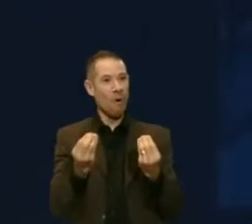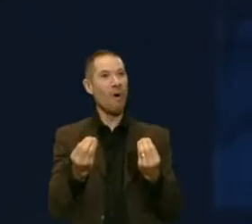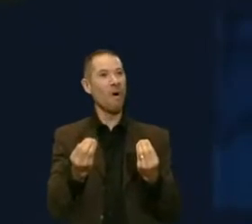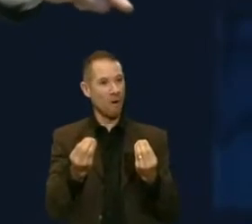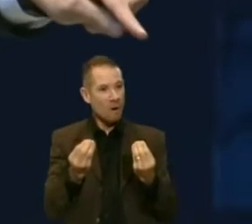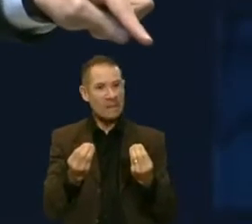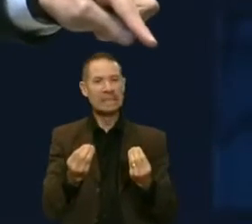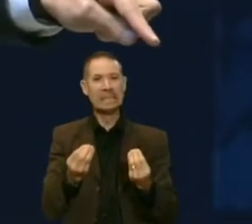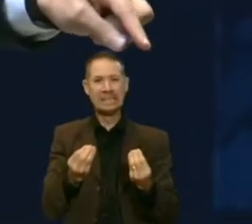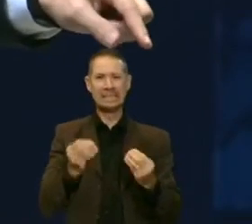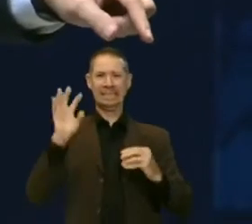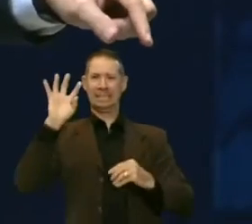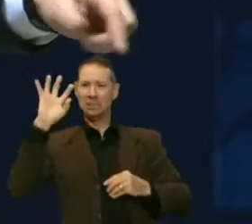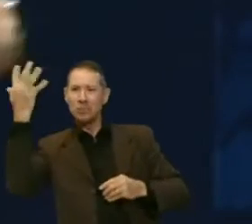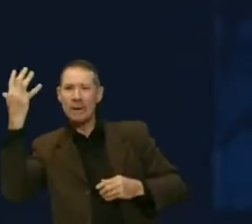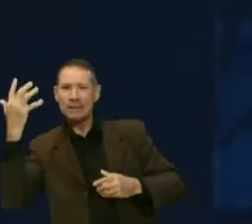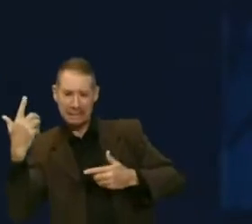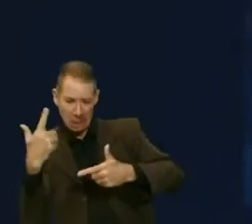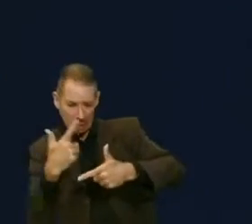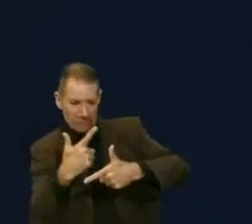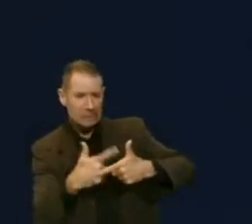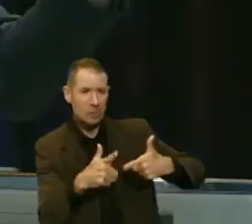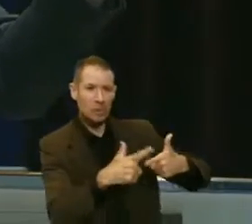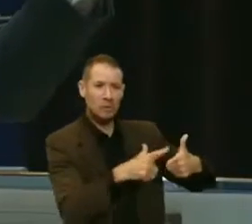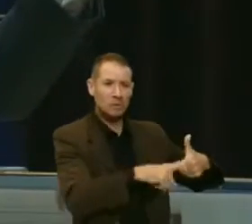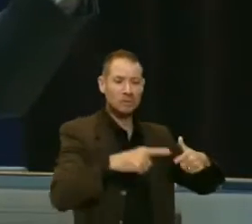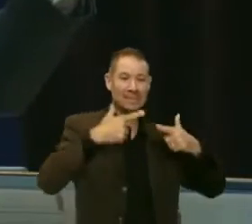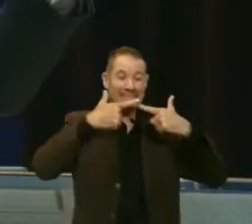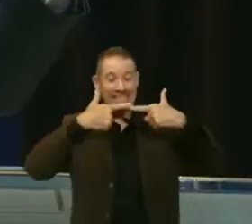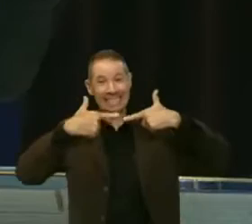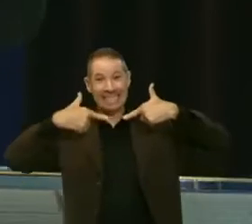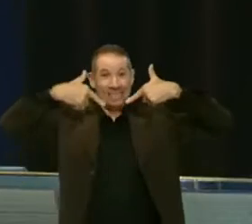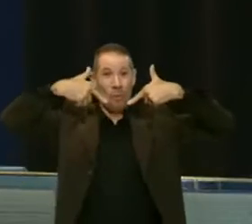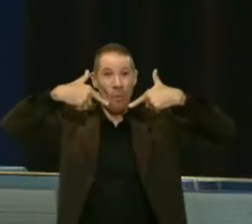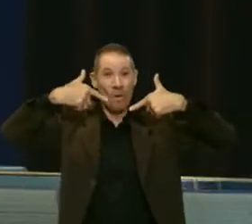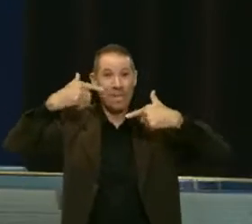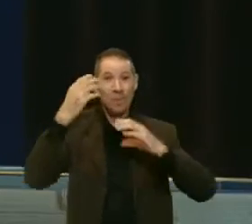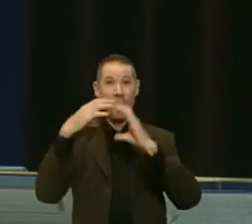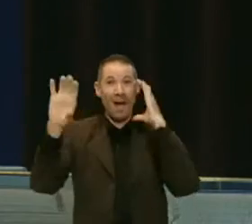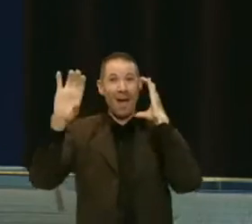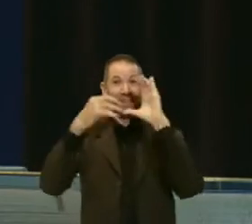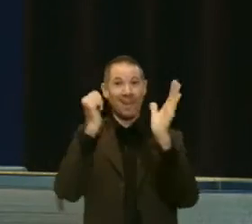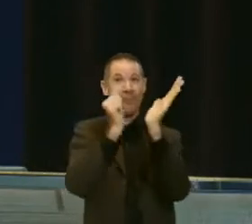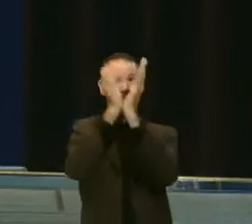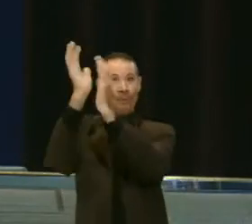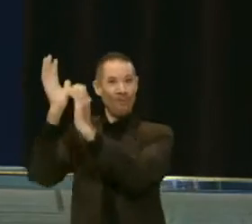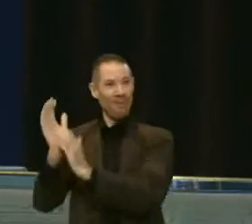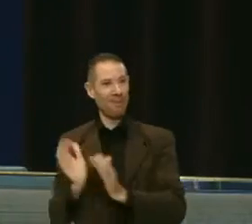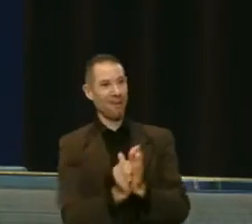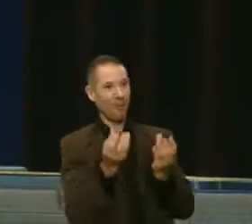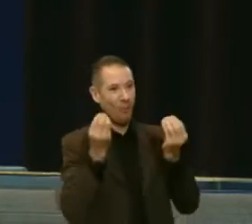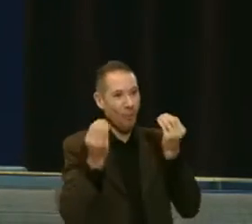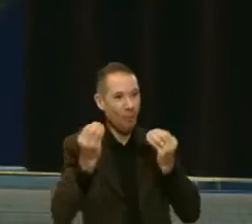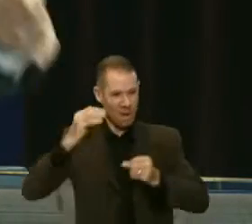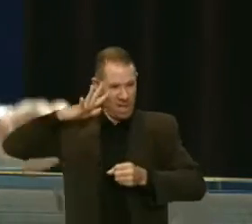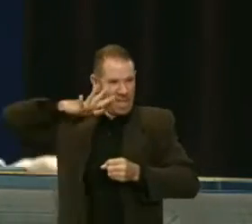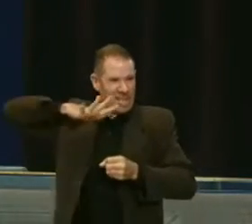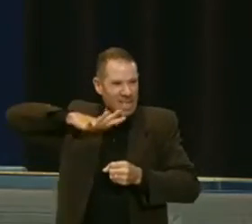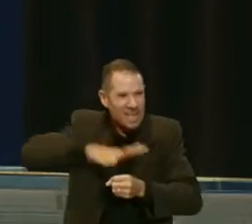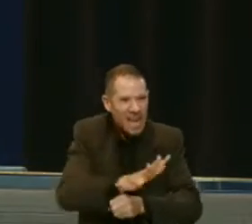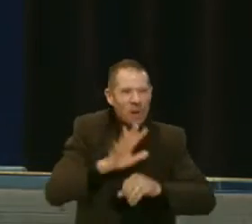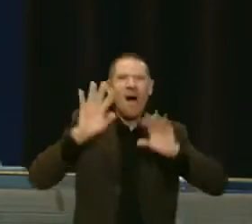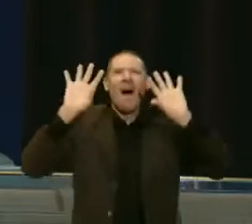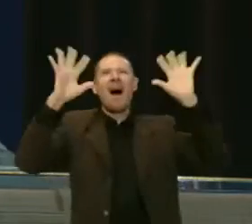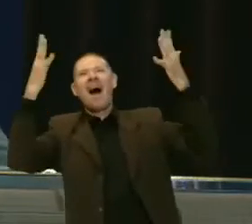nesta condição, estarem sorrindo, cantando louvores, cheios de